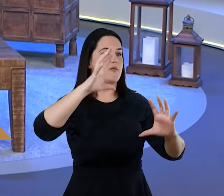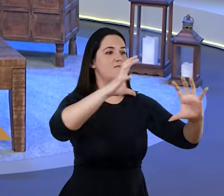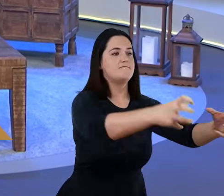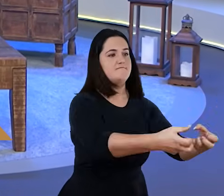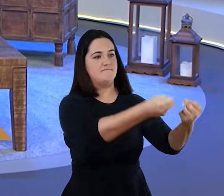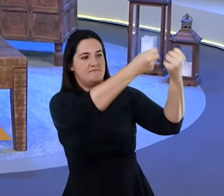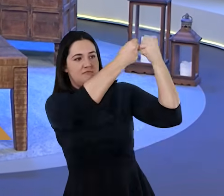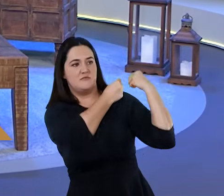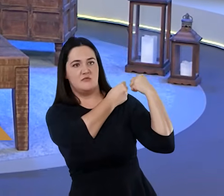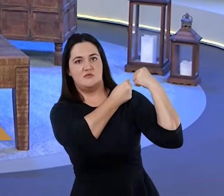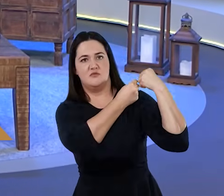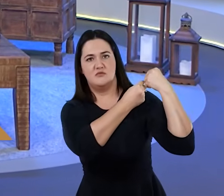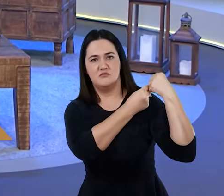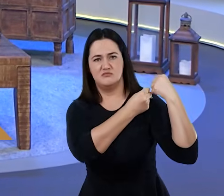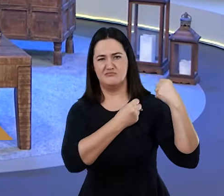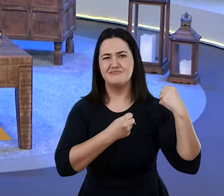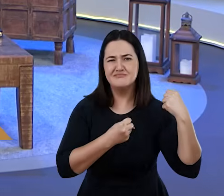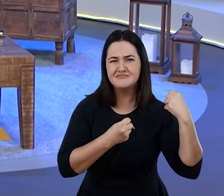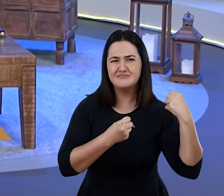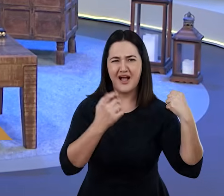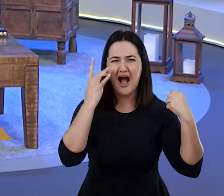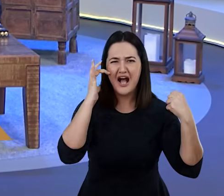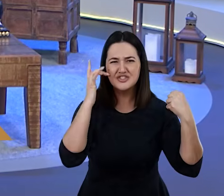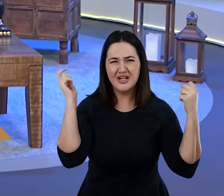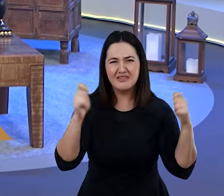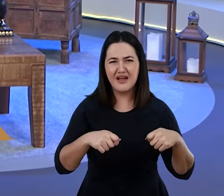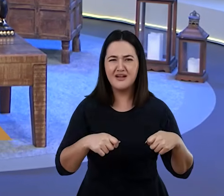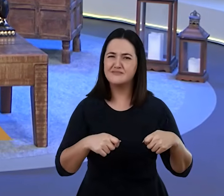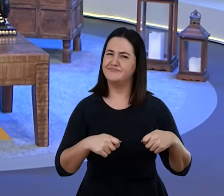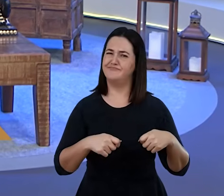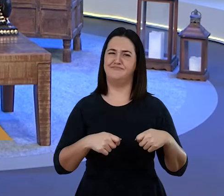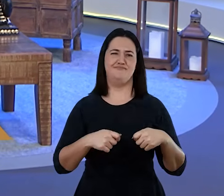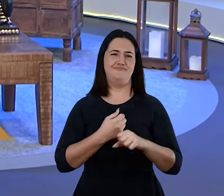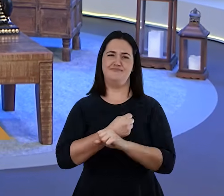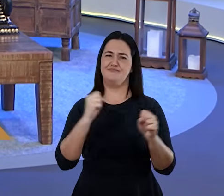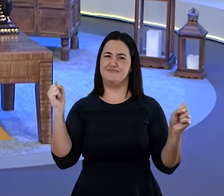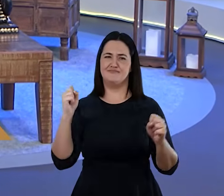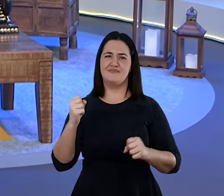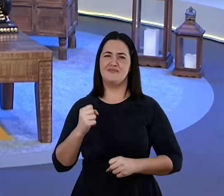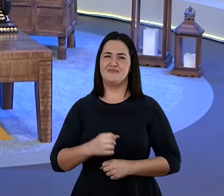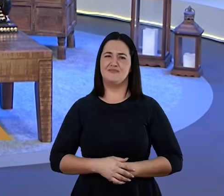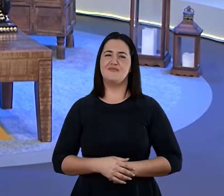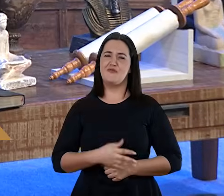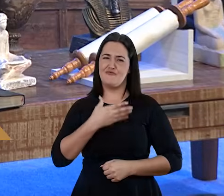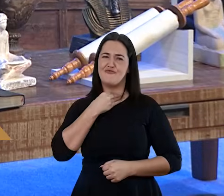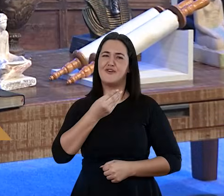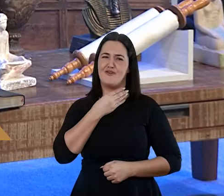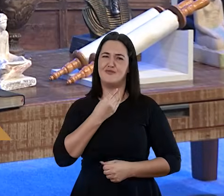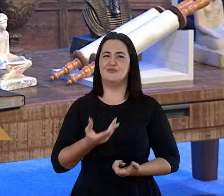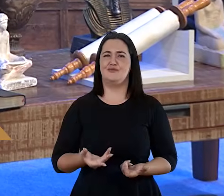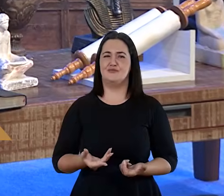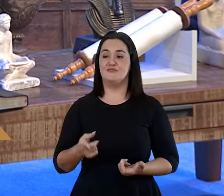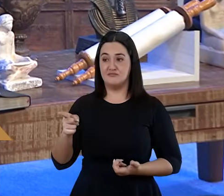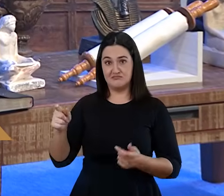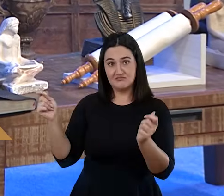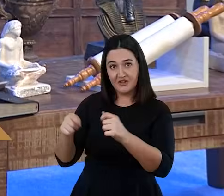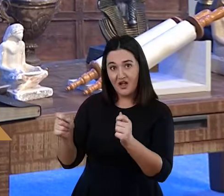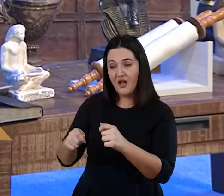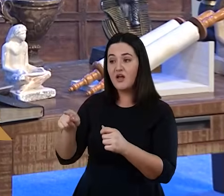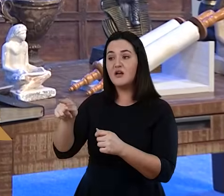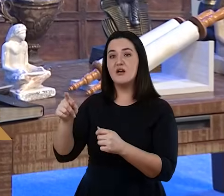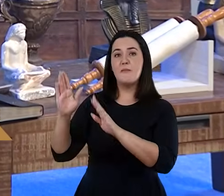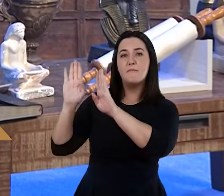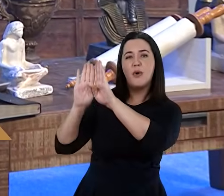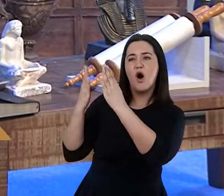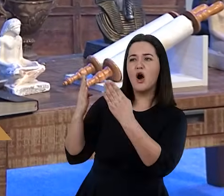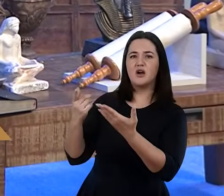esse é o feito de Hércules, ou um dos feitos dos 12 trabalhos de Hércules. E aqui também é